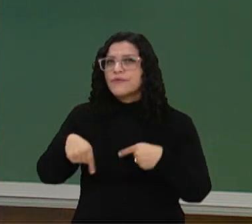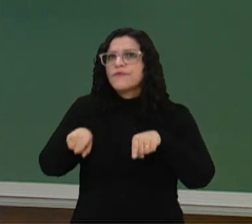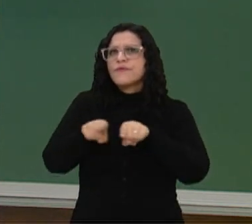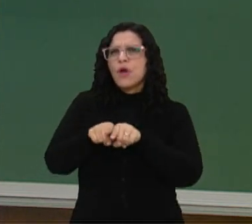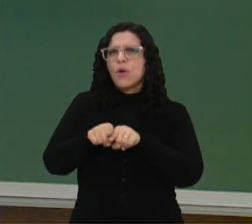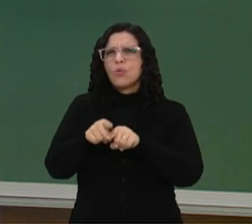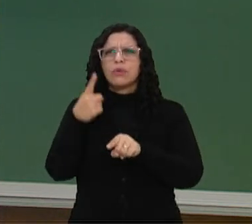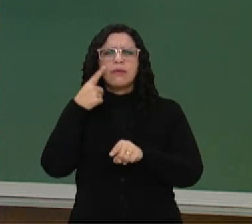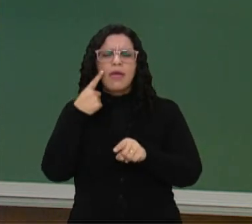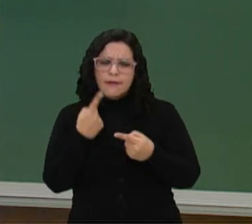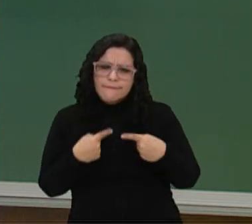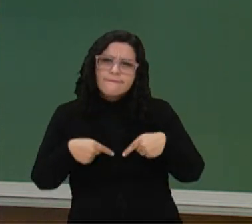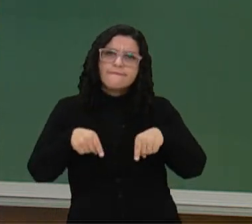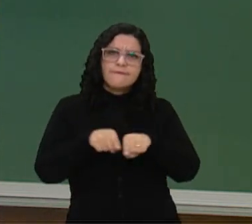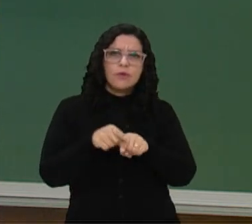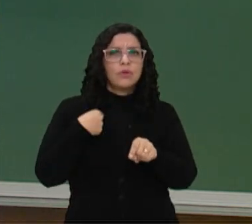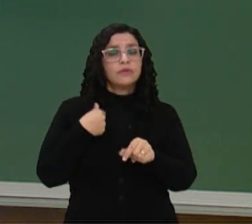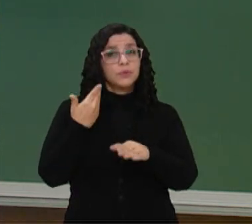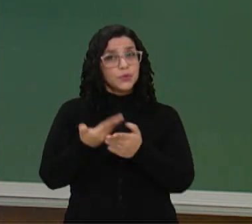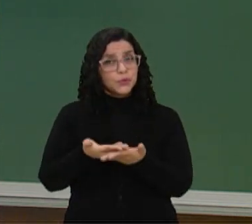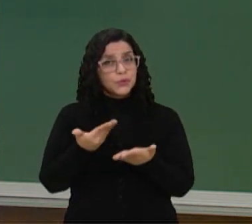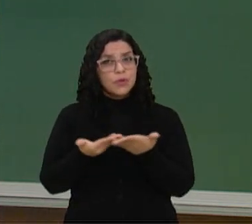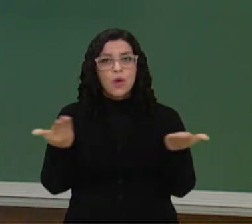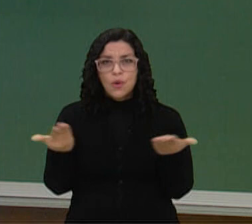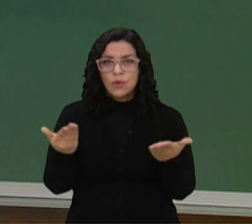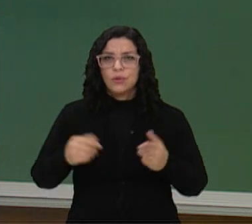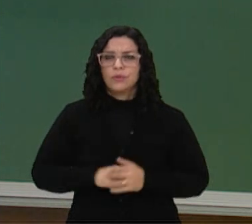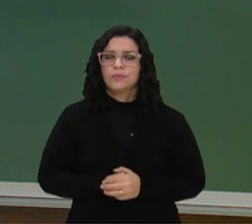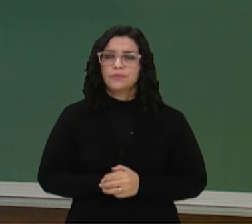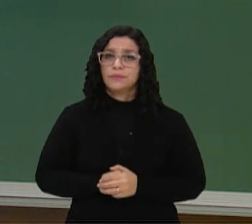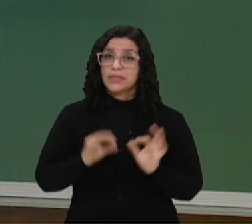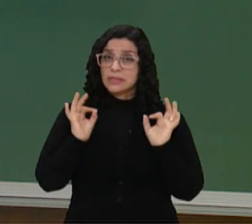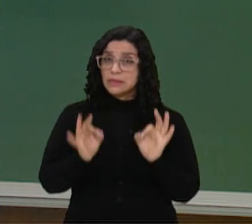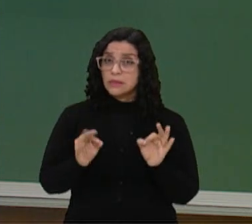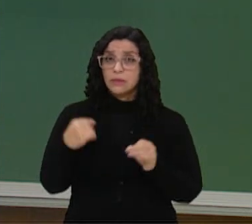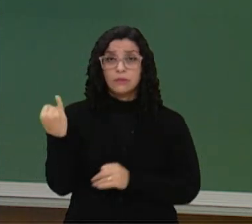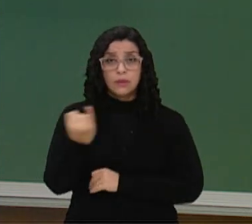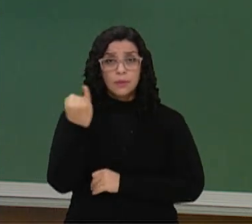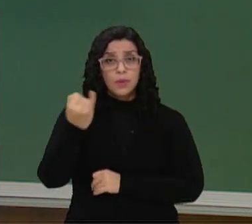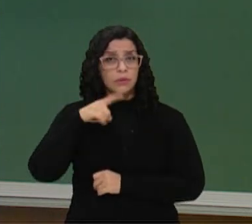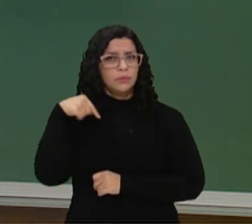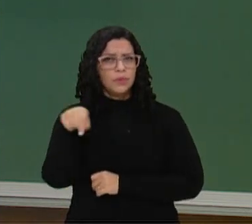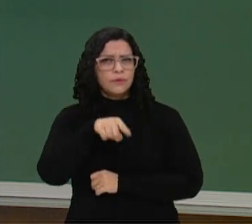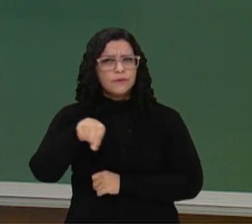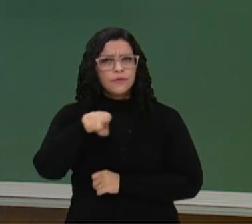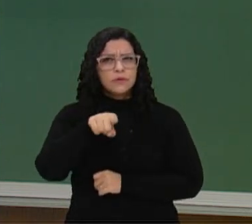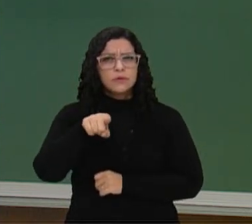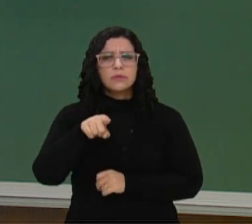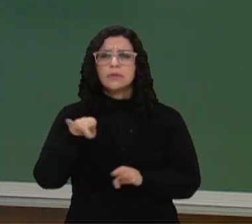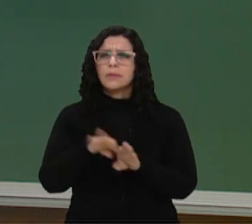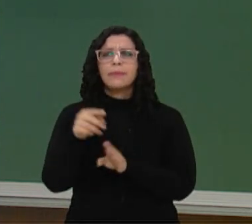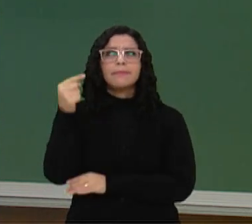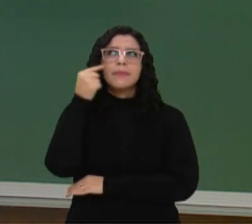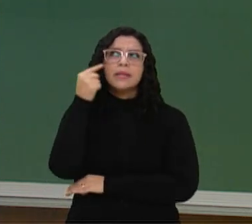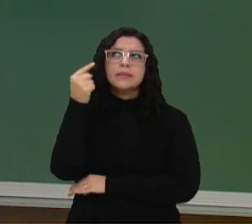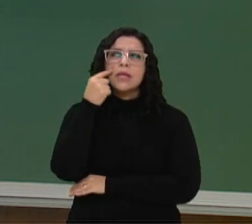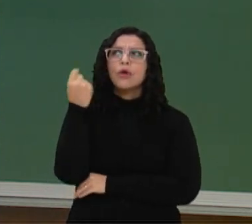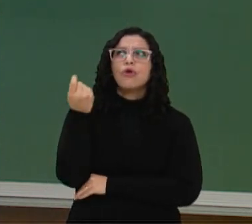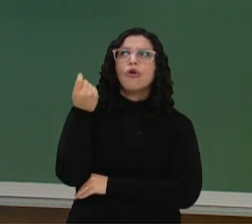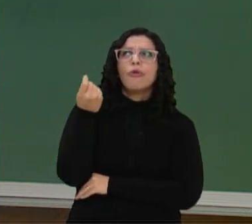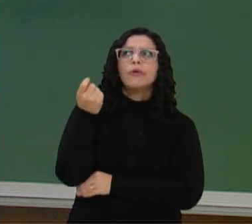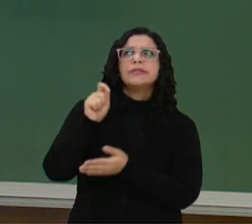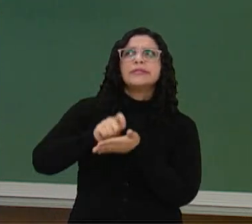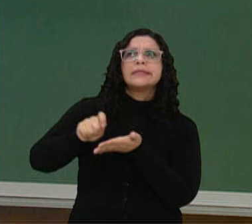retomada de ideias iremos trabalhar nessa aula de hoje, certo? Bastante importante para você que pensa em escrever